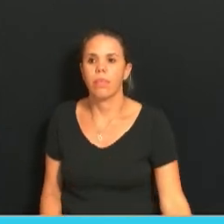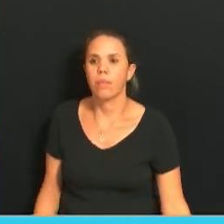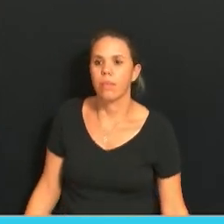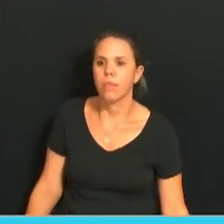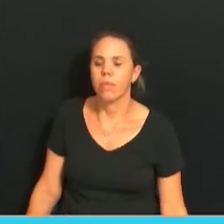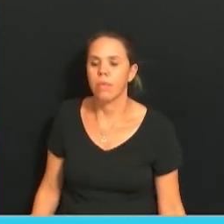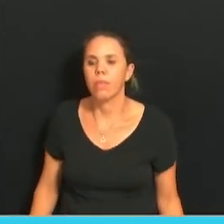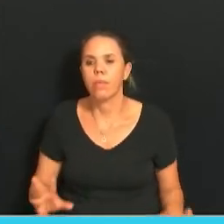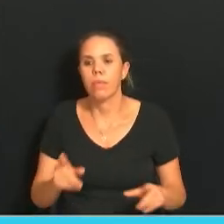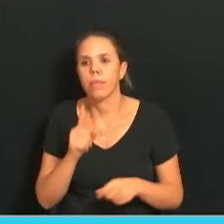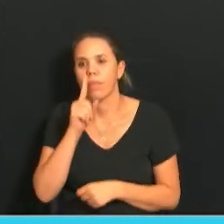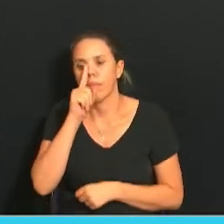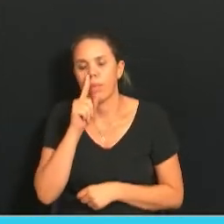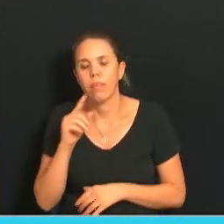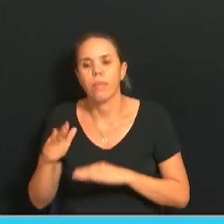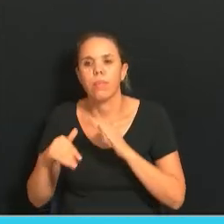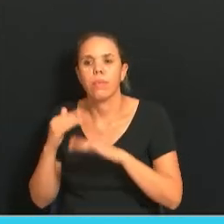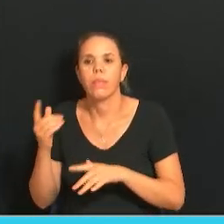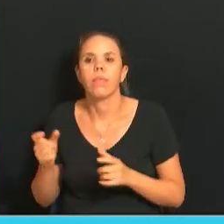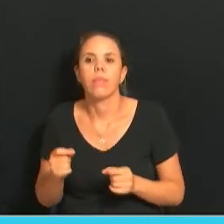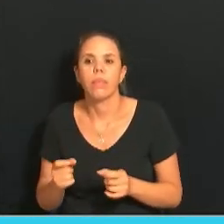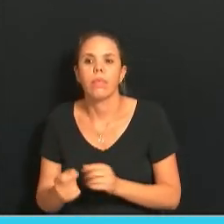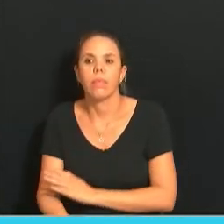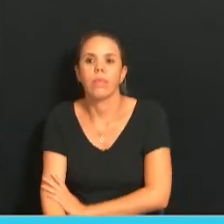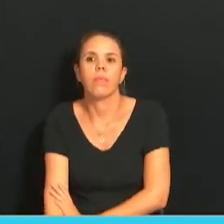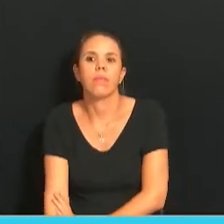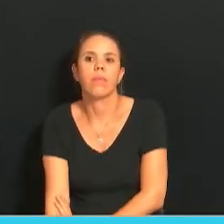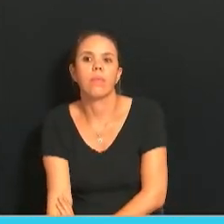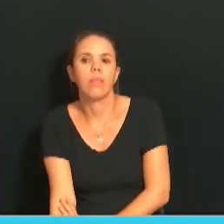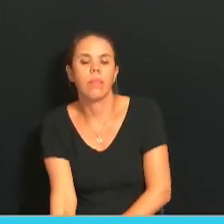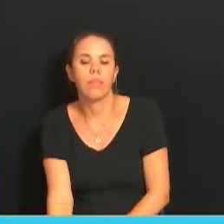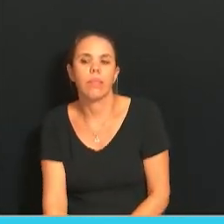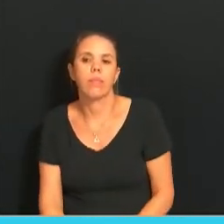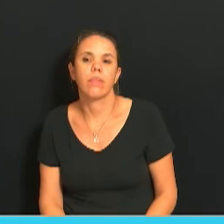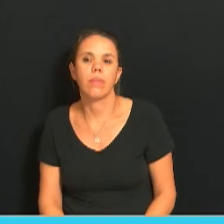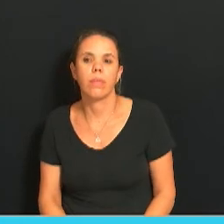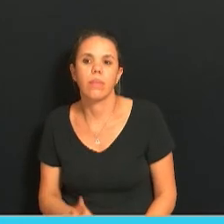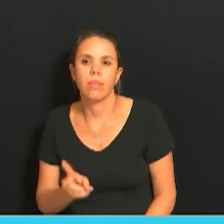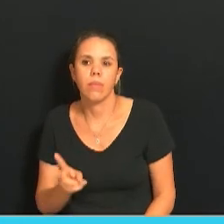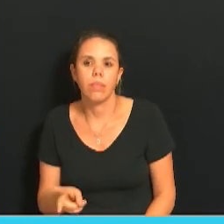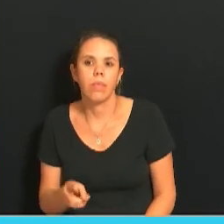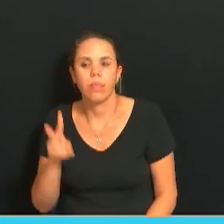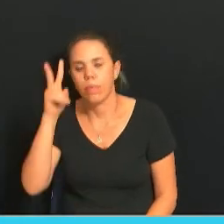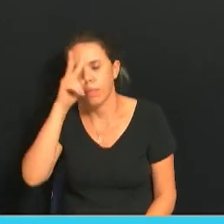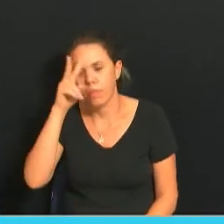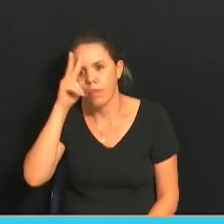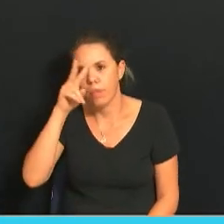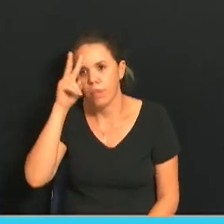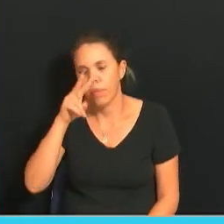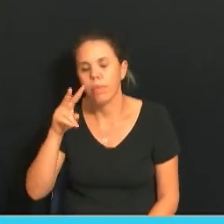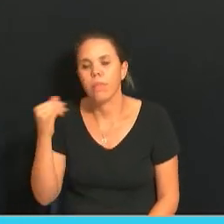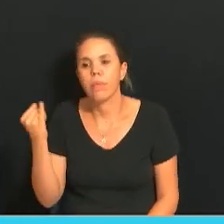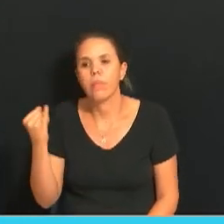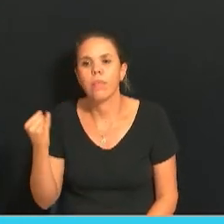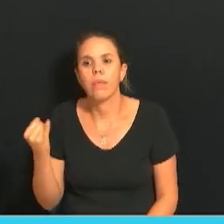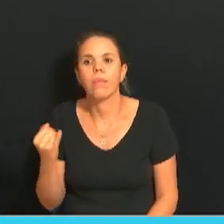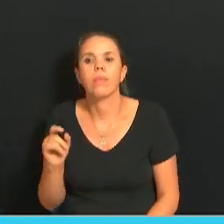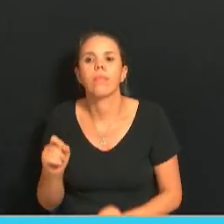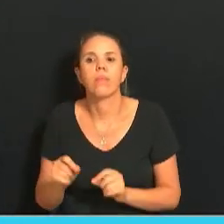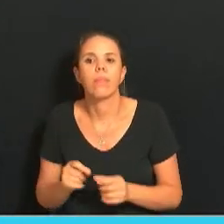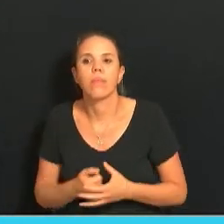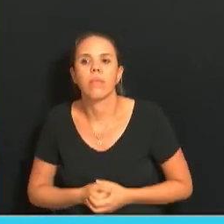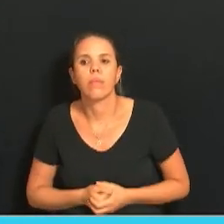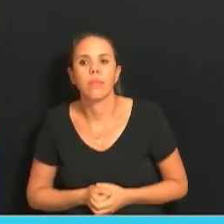sobre o risco de desenvolver câncer. Tá? Então, a gente tem que sempre se lembrar disso. E mais importante até do que isso,